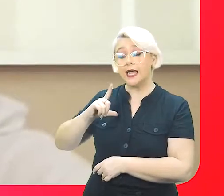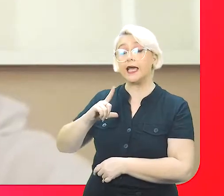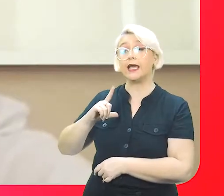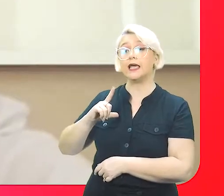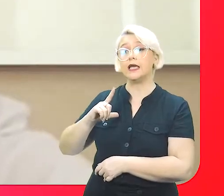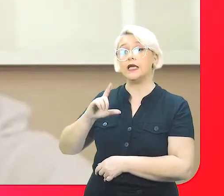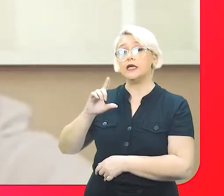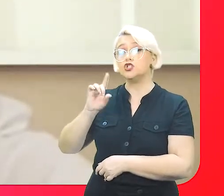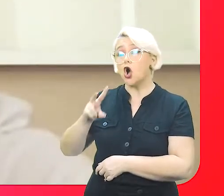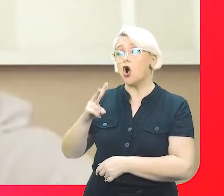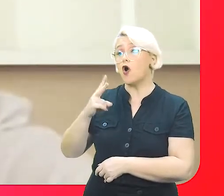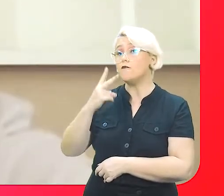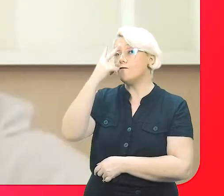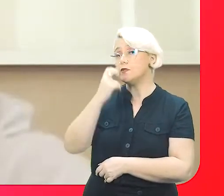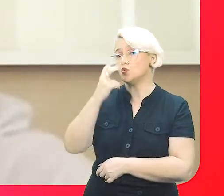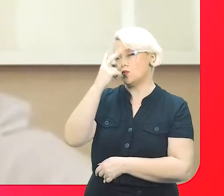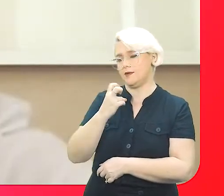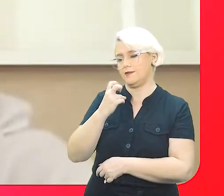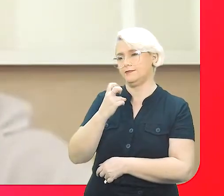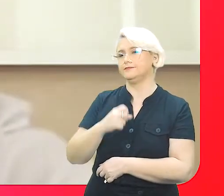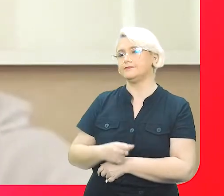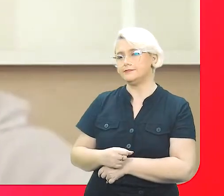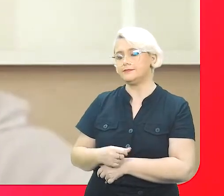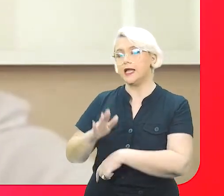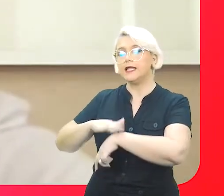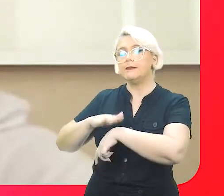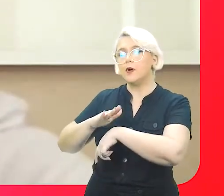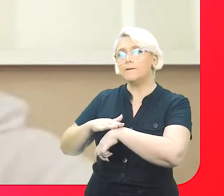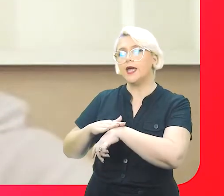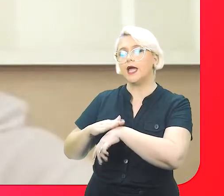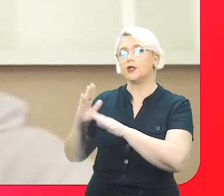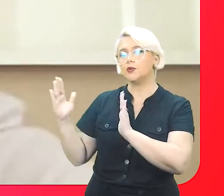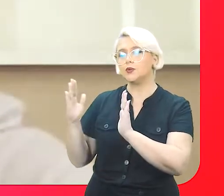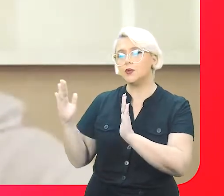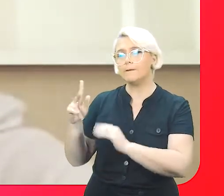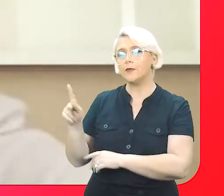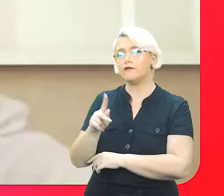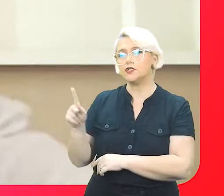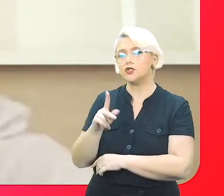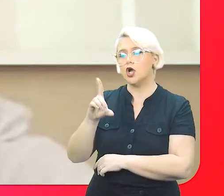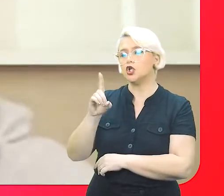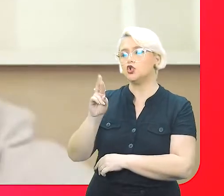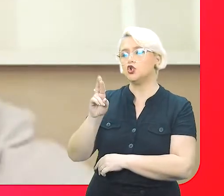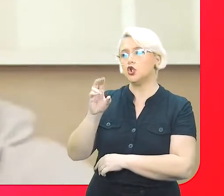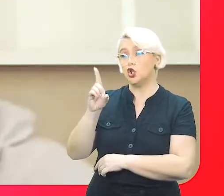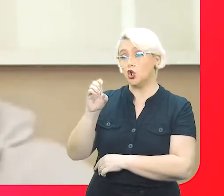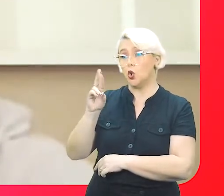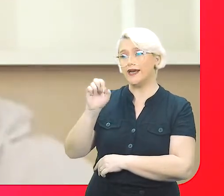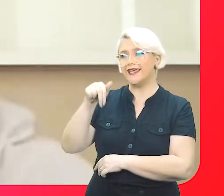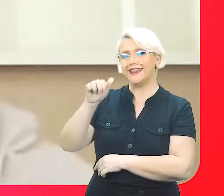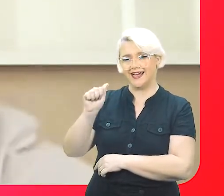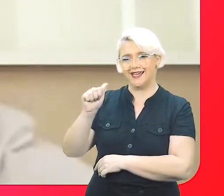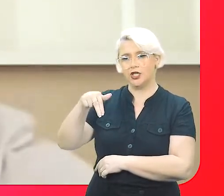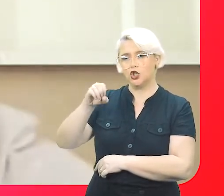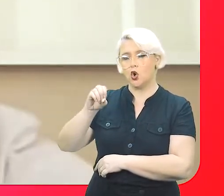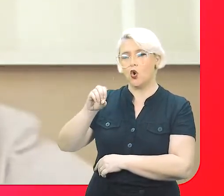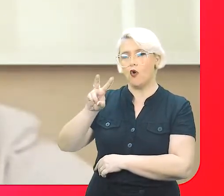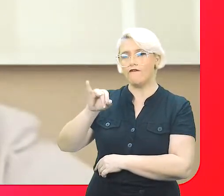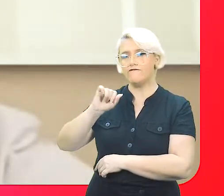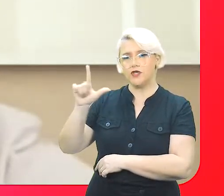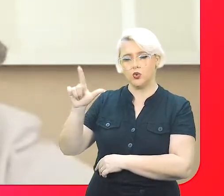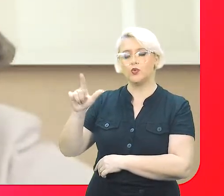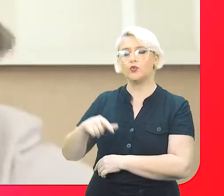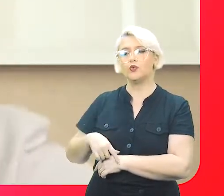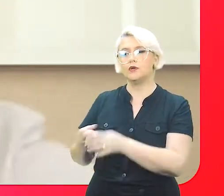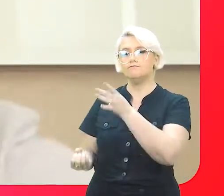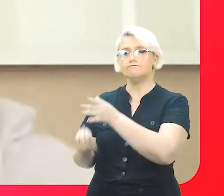deficiência visual no tempo em que a professora Dorina Novil,